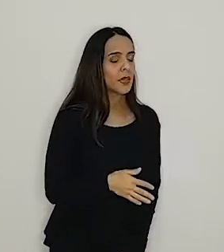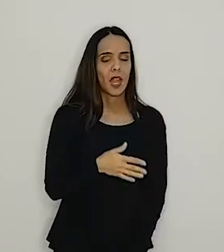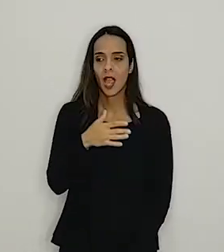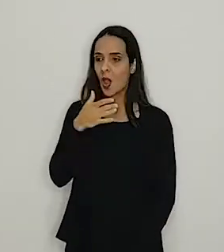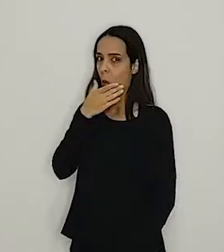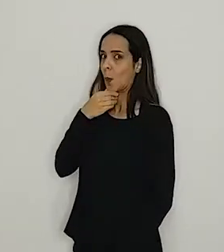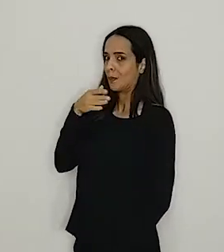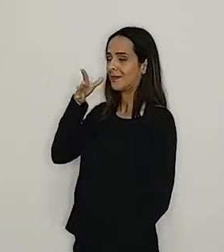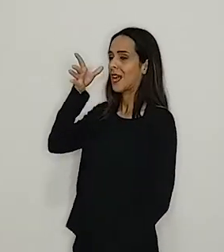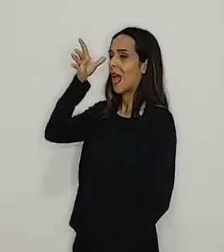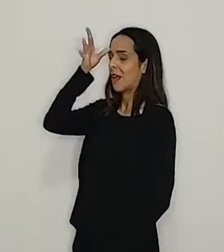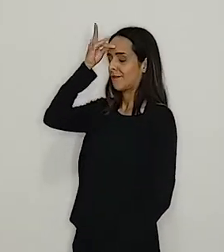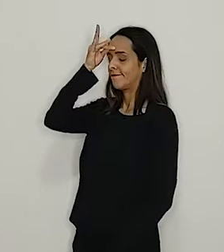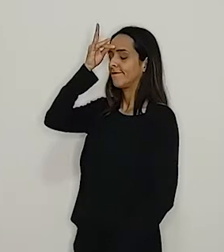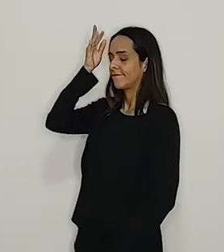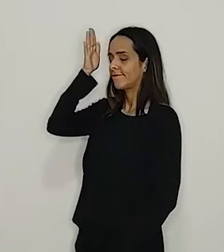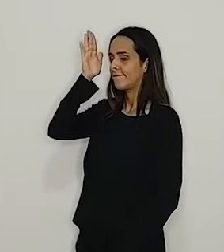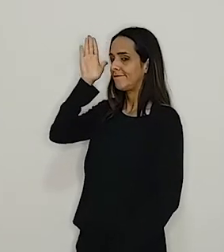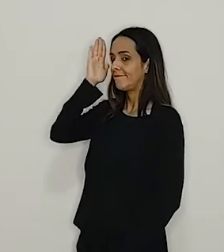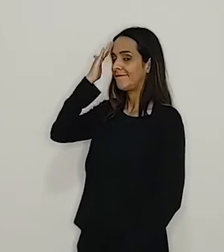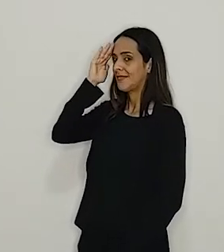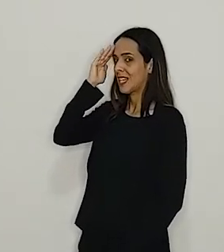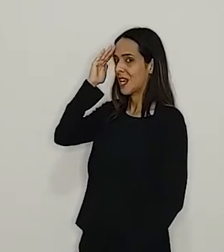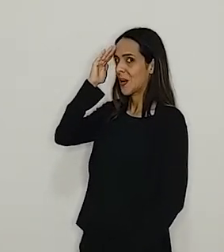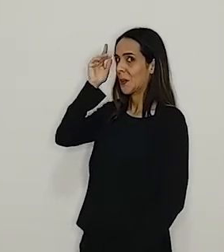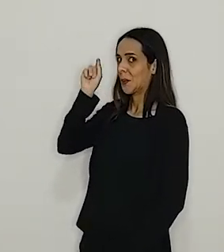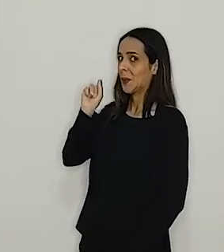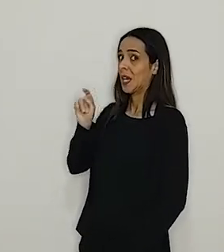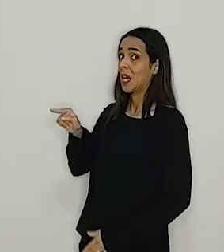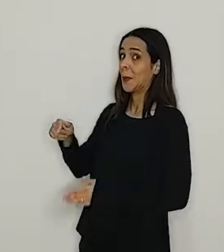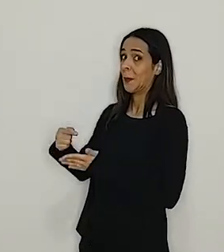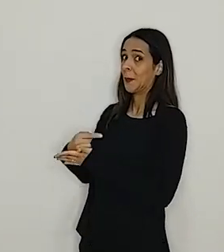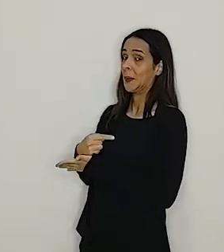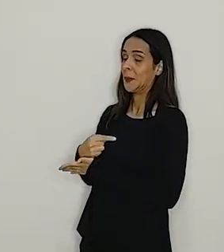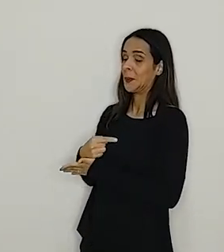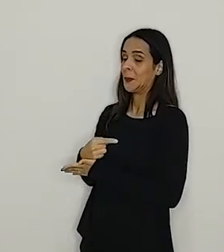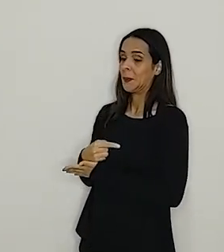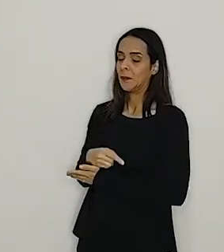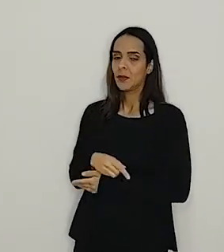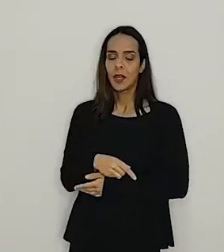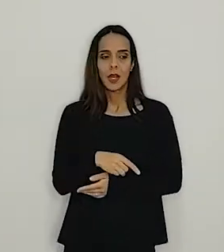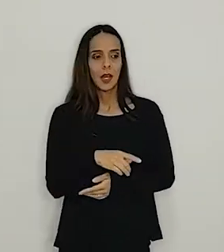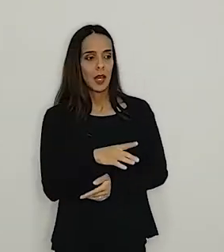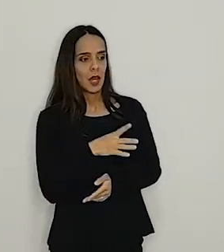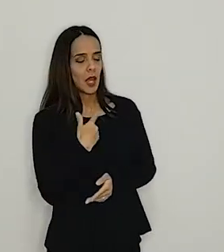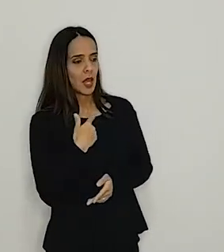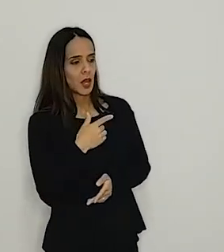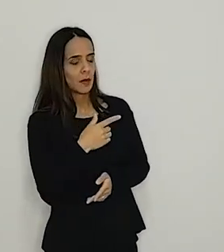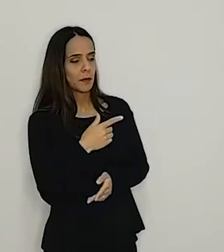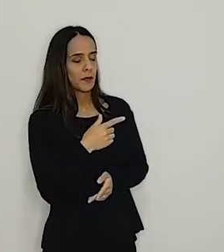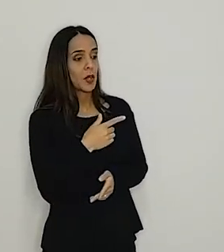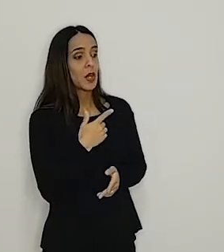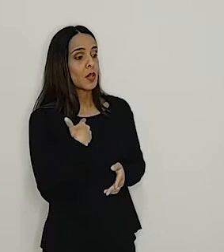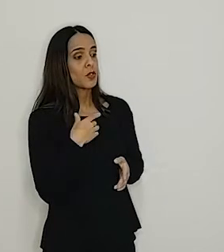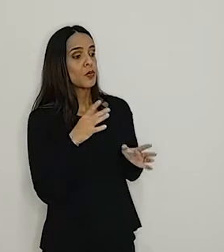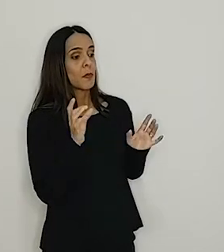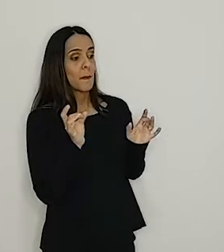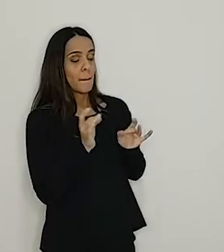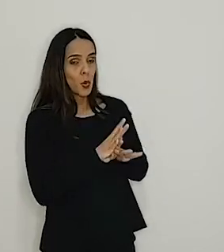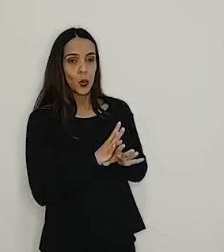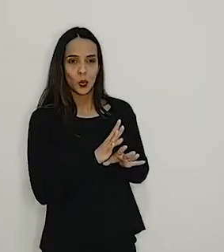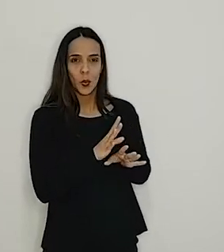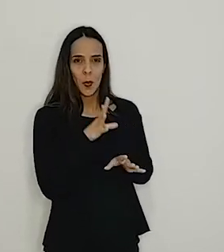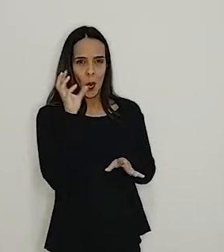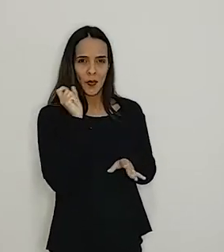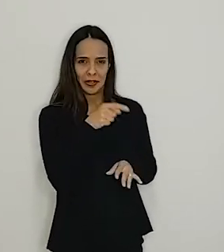E aí ele entendeu o que eu estava perguntando. E aí ele entendeu que eu estava pronto para ouvir o que ele tinha para me dizer. E então ele me contou toda